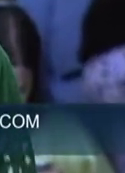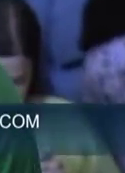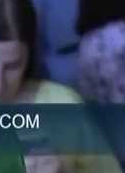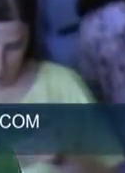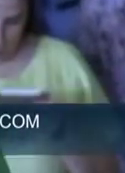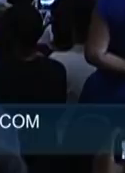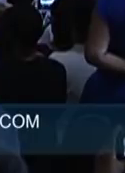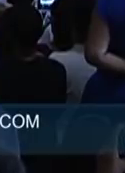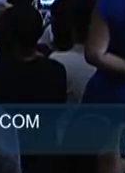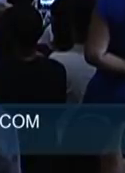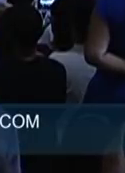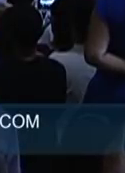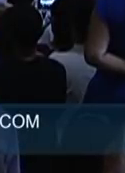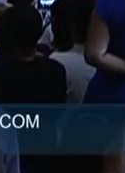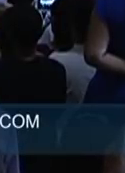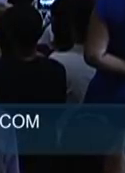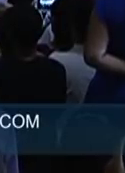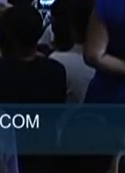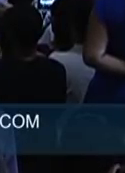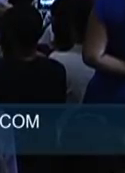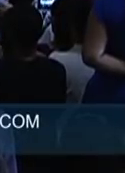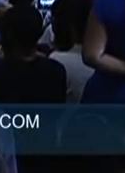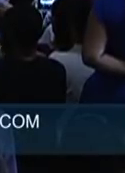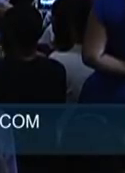povo brasileiro. Muito obrigado.